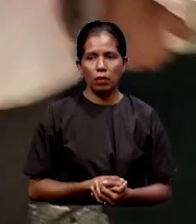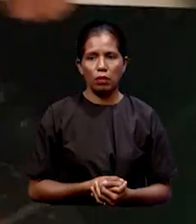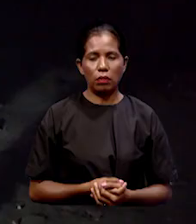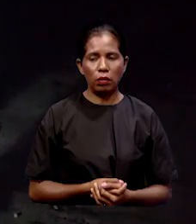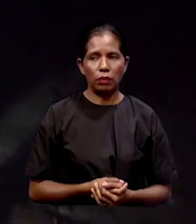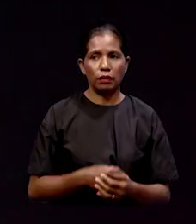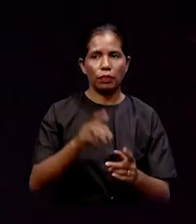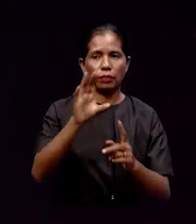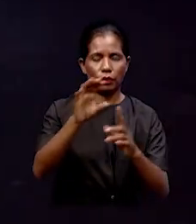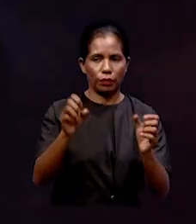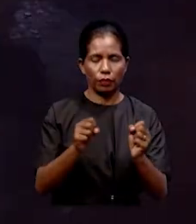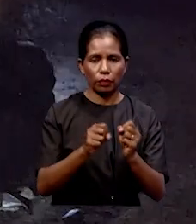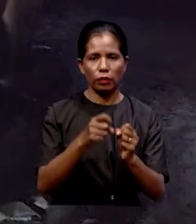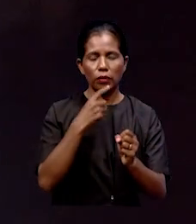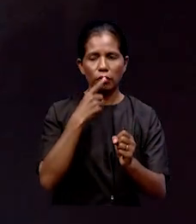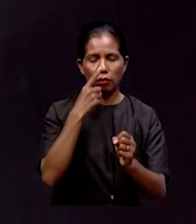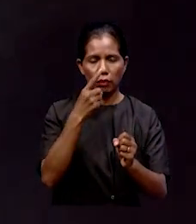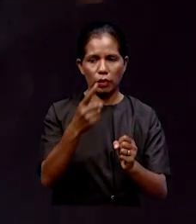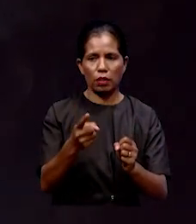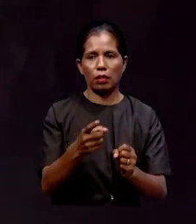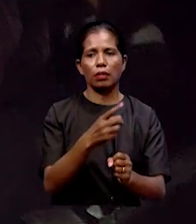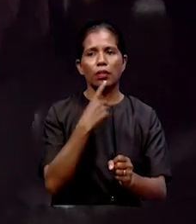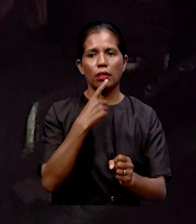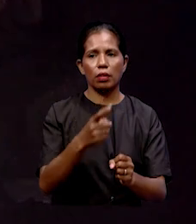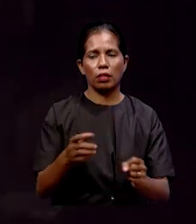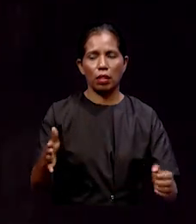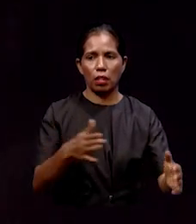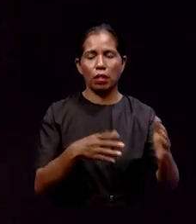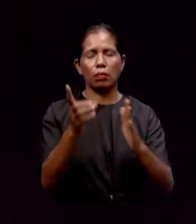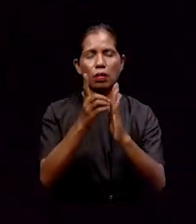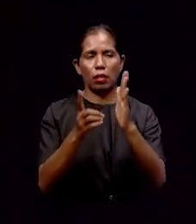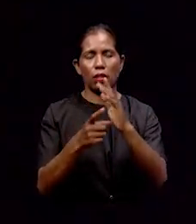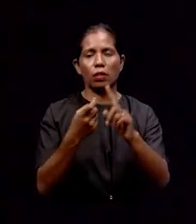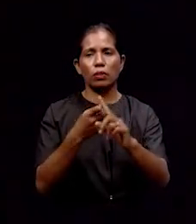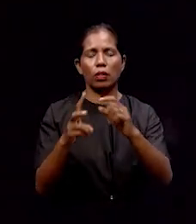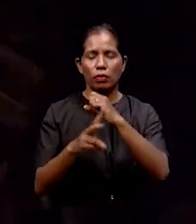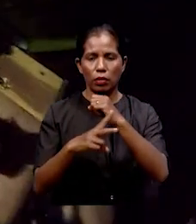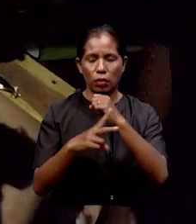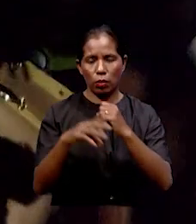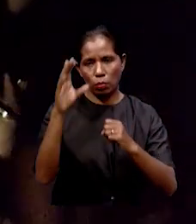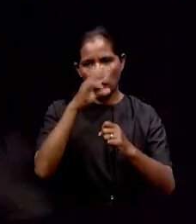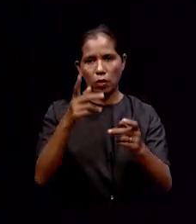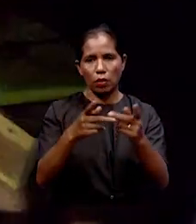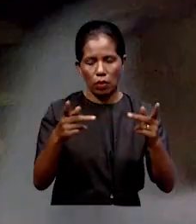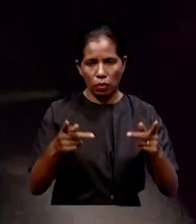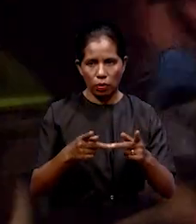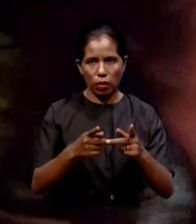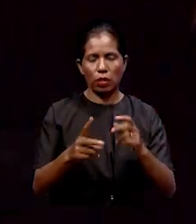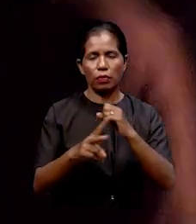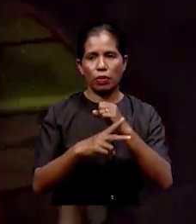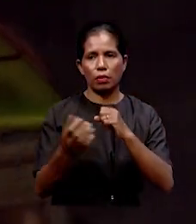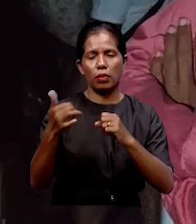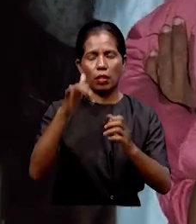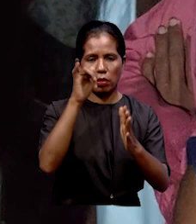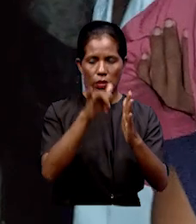Chef Suku Madohi Bernardino da Costa Ferreira informa nia se halibur daru su si vítima afetado sira ho dibuka fatin provisório ba vítima sira ho